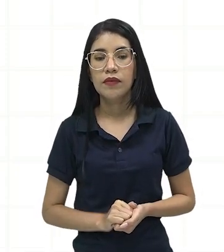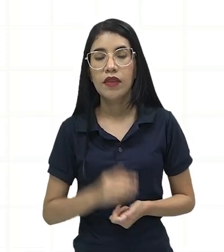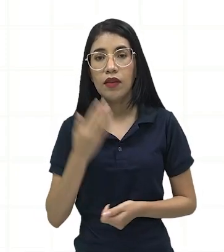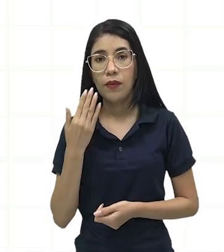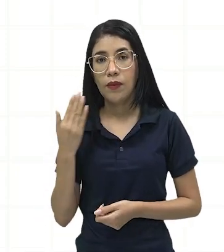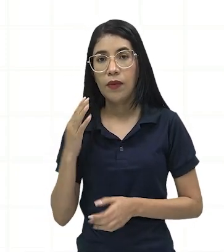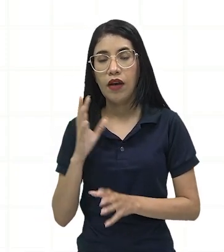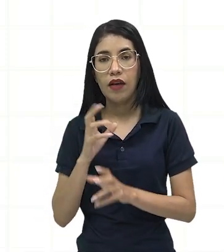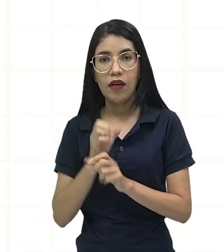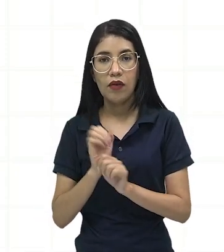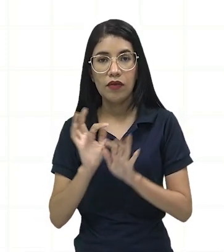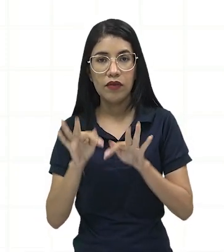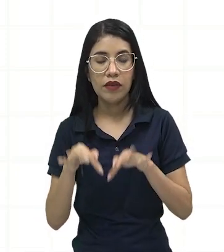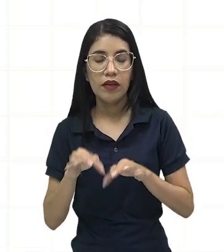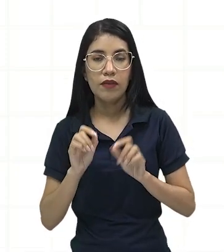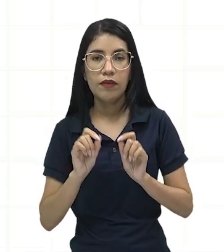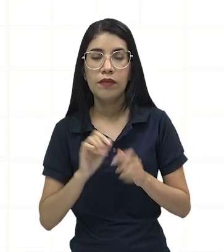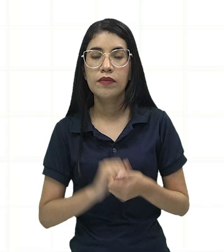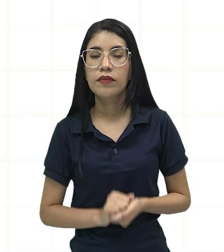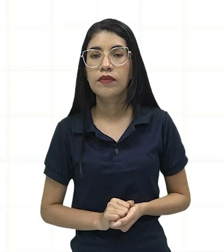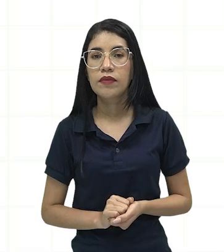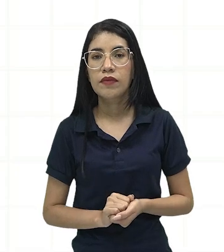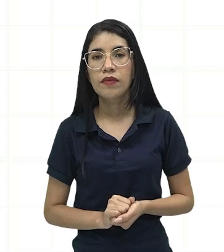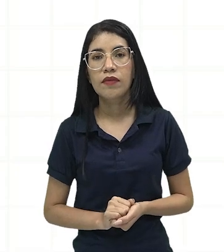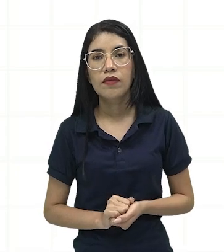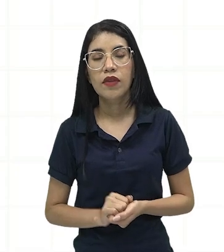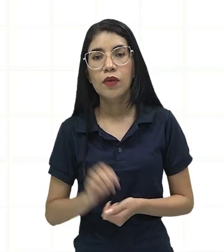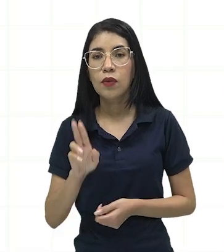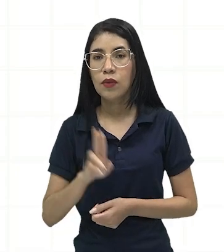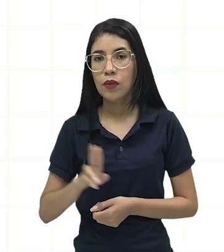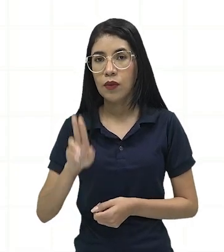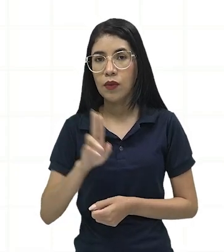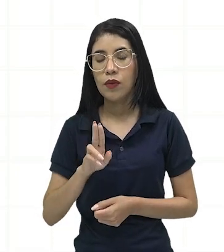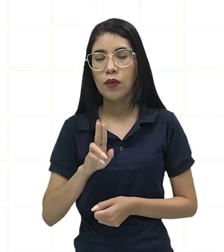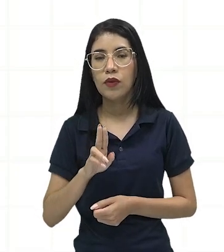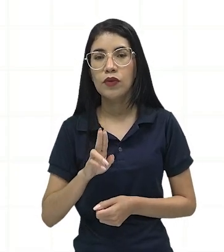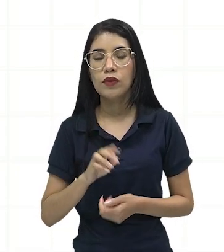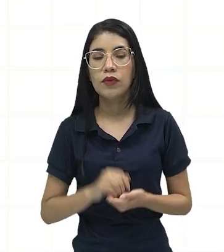observa é que nós temos o consumo de